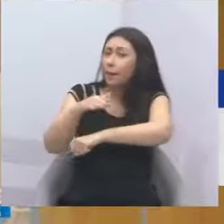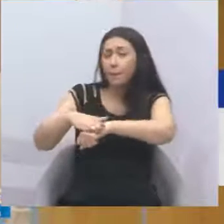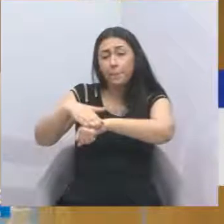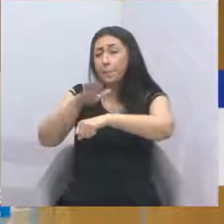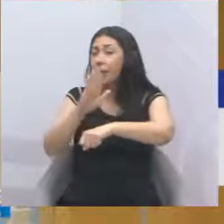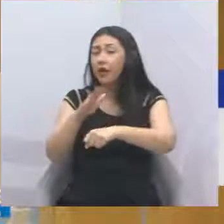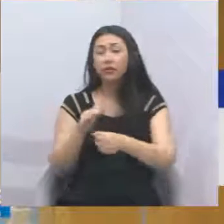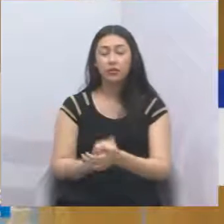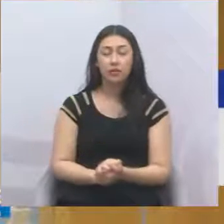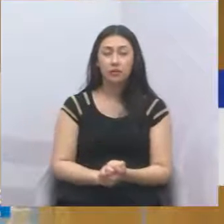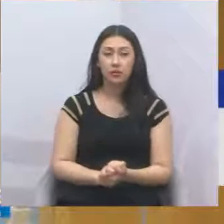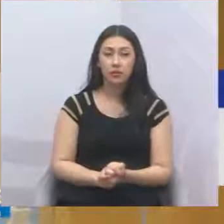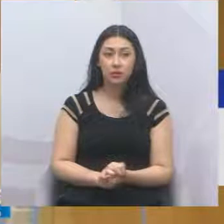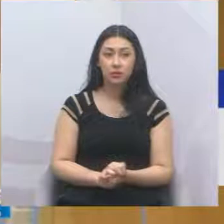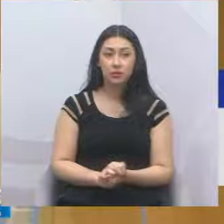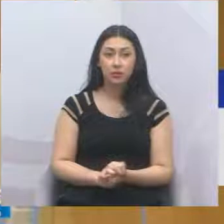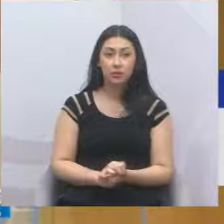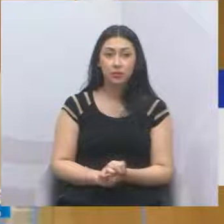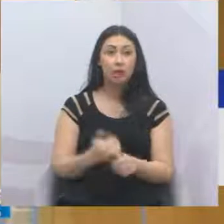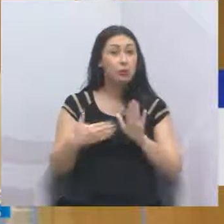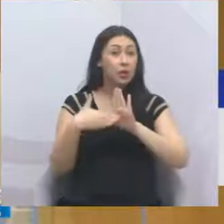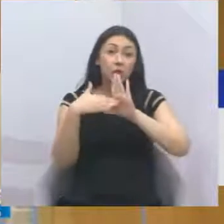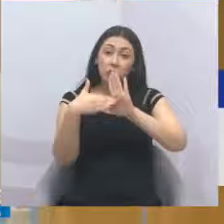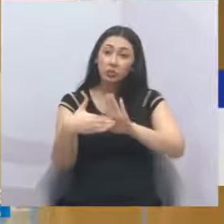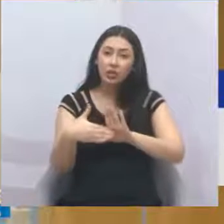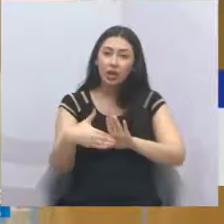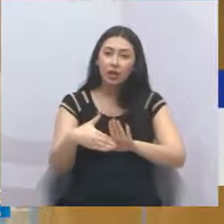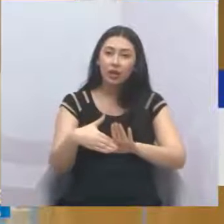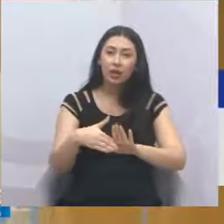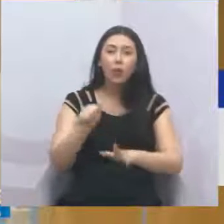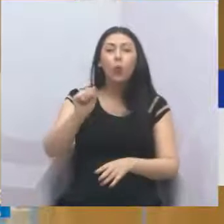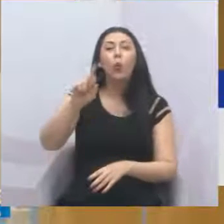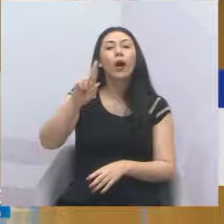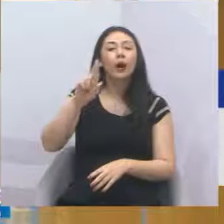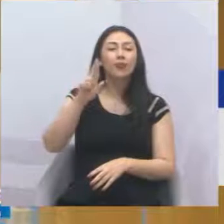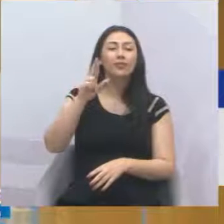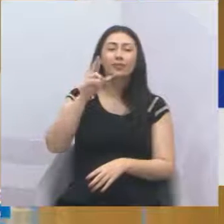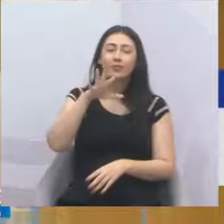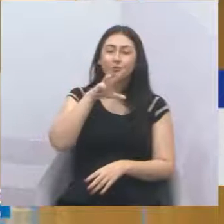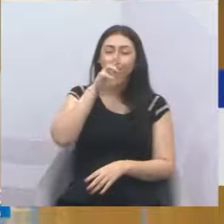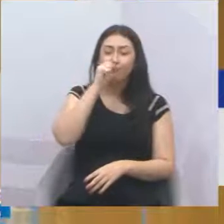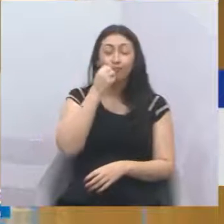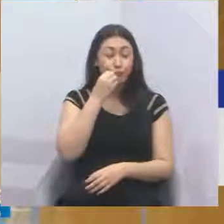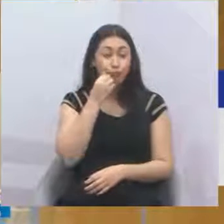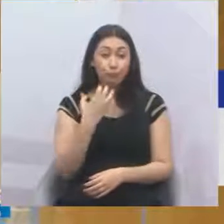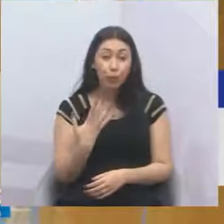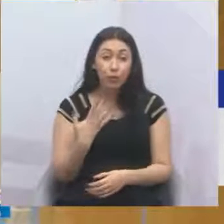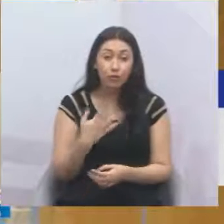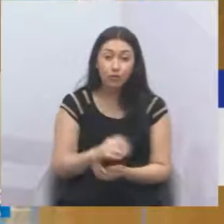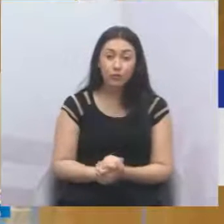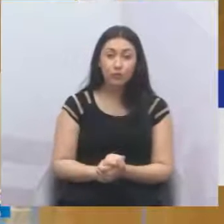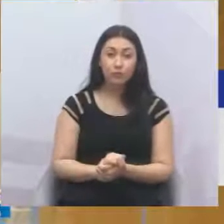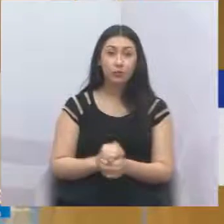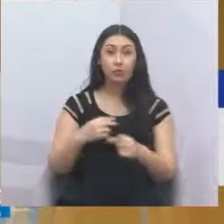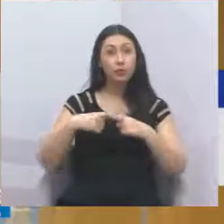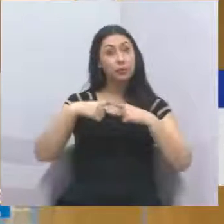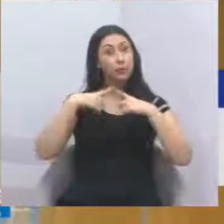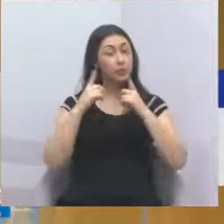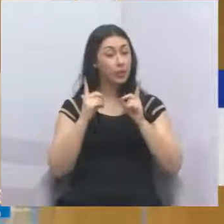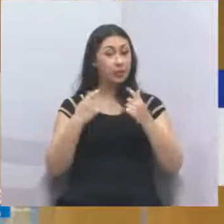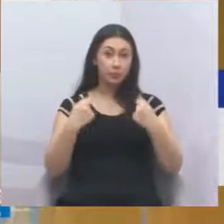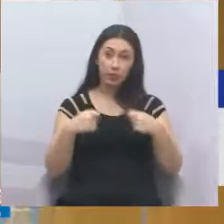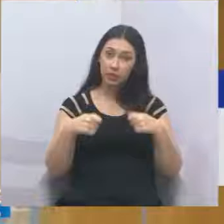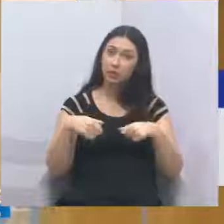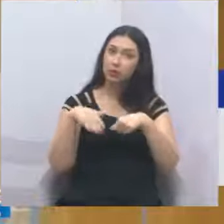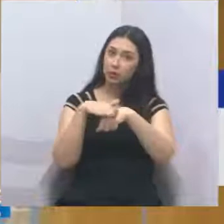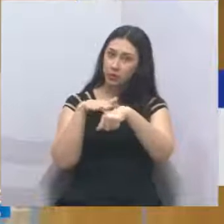árvores para manter a qualidade do nosso ar e outros benefícios. Mas isso tem que